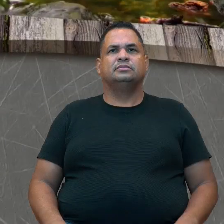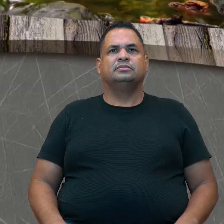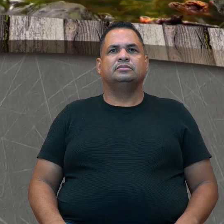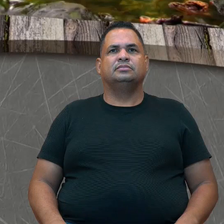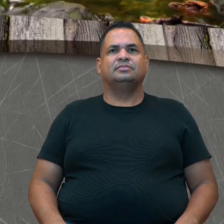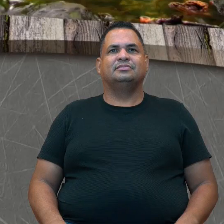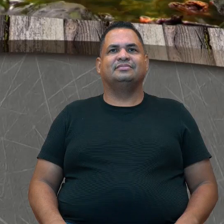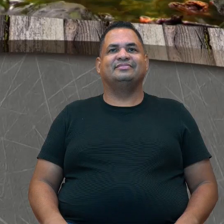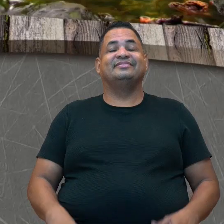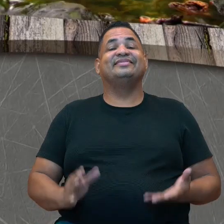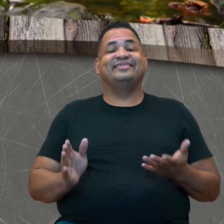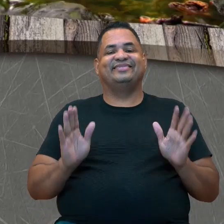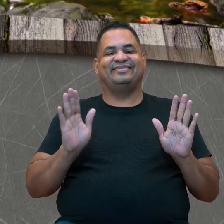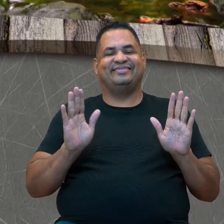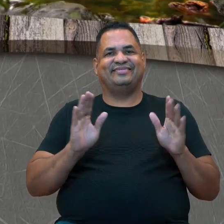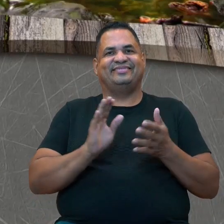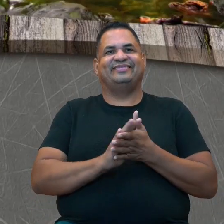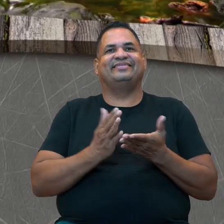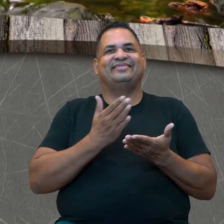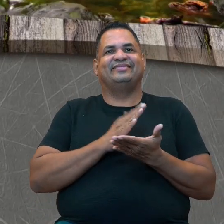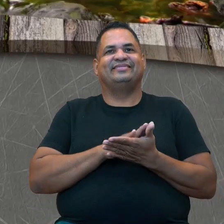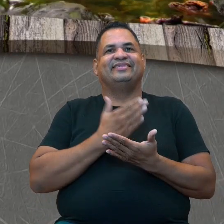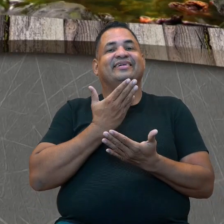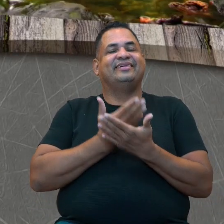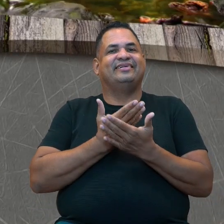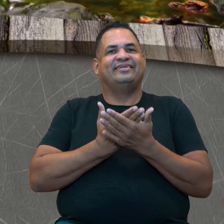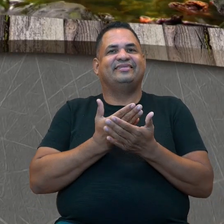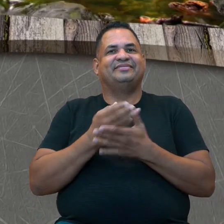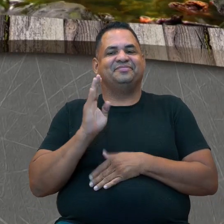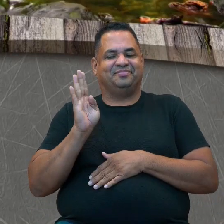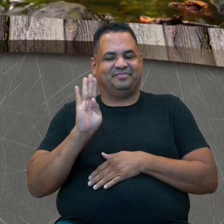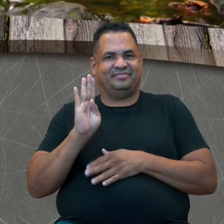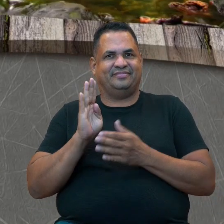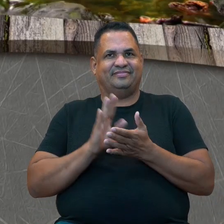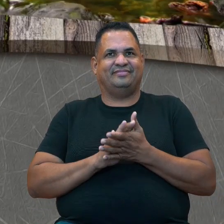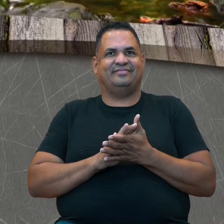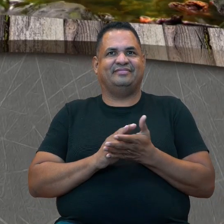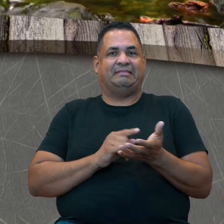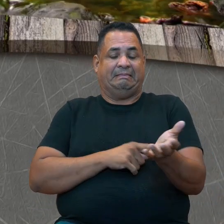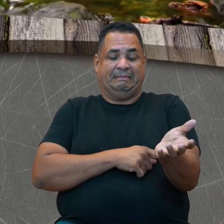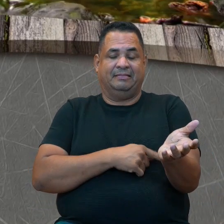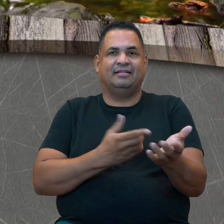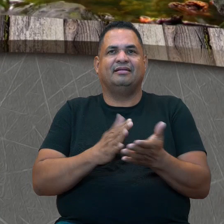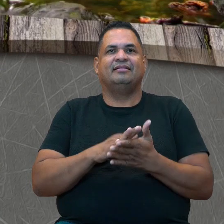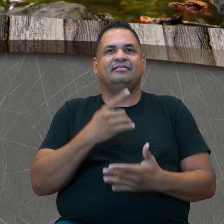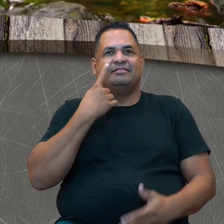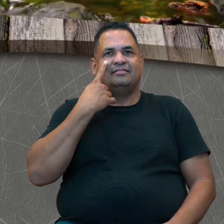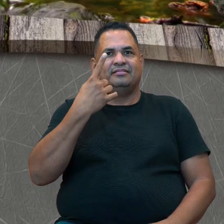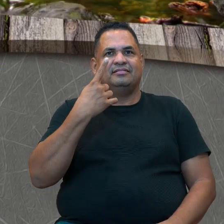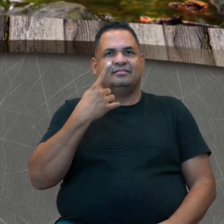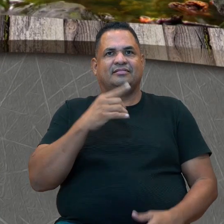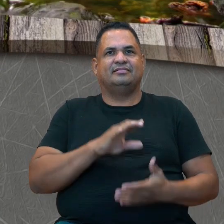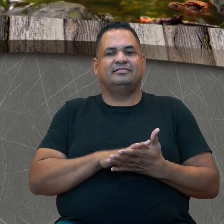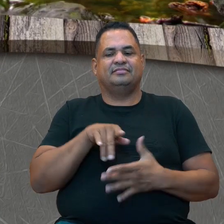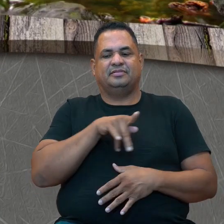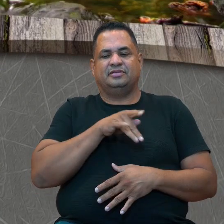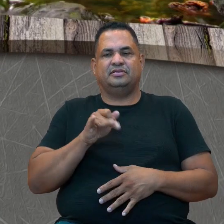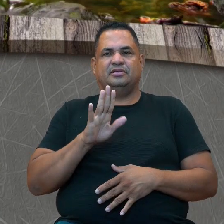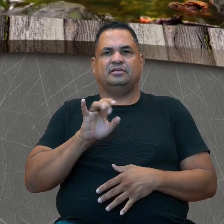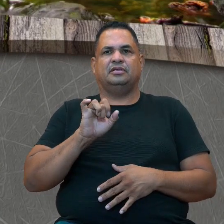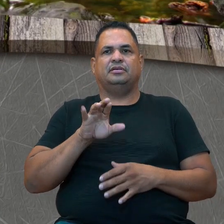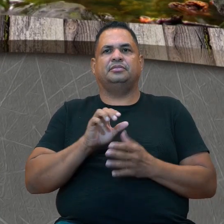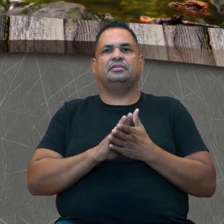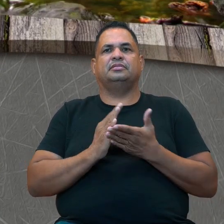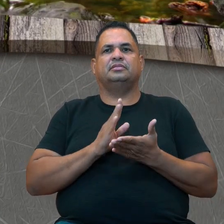E aí, galera, vamos lá para mais uma aula de biologia na veia. Olha lá, professora Tabita aqui com vocês para a gente